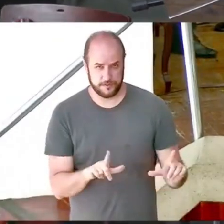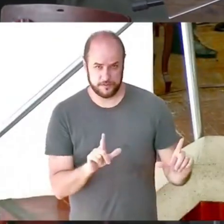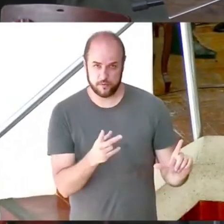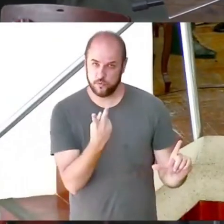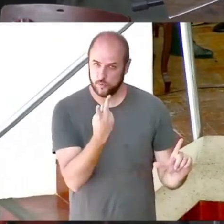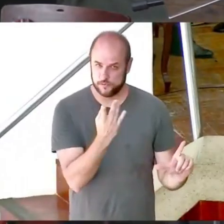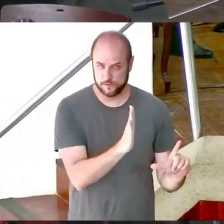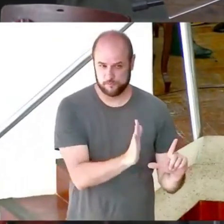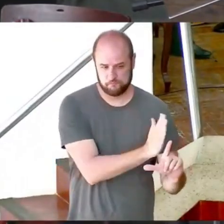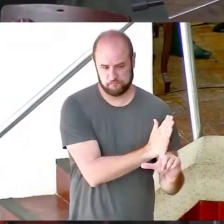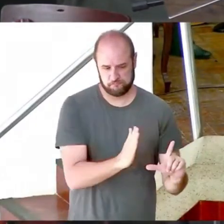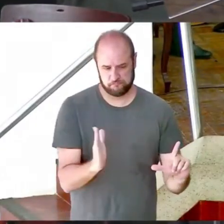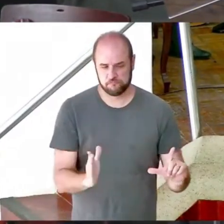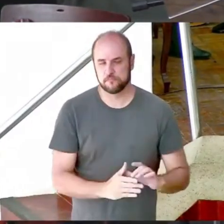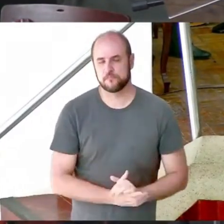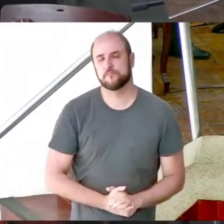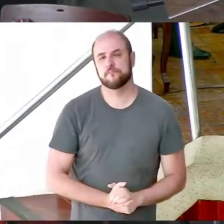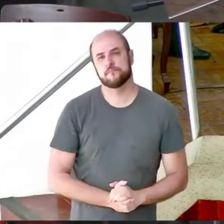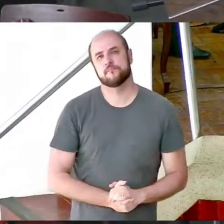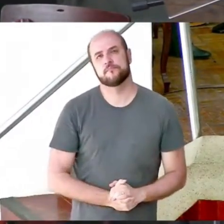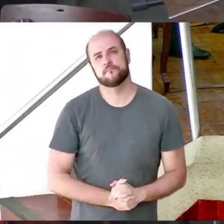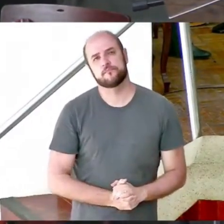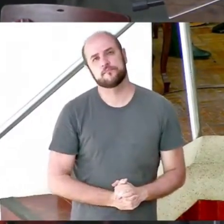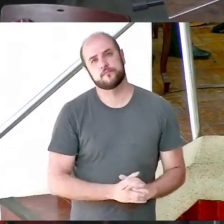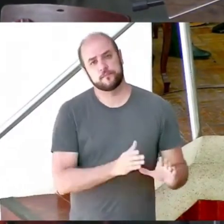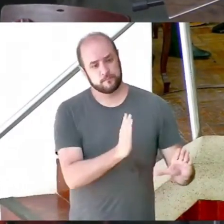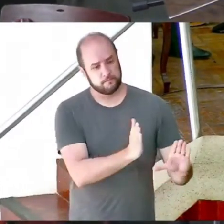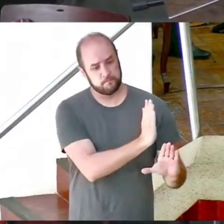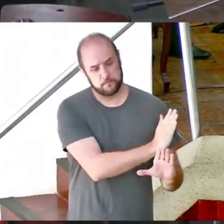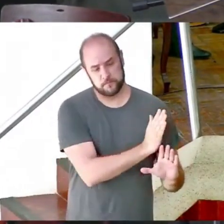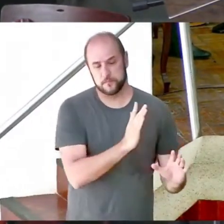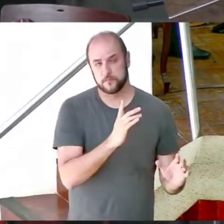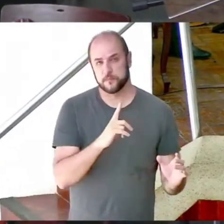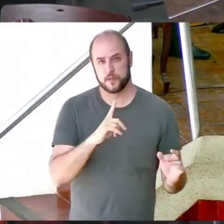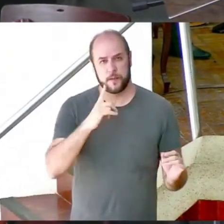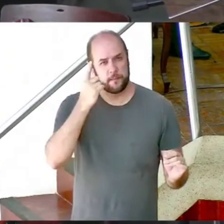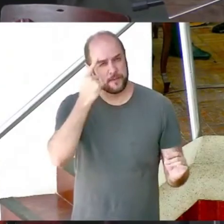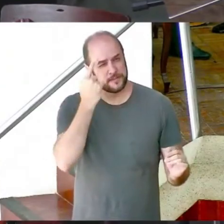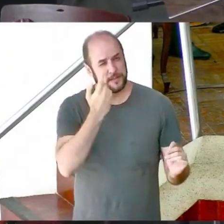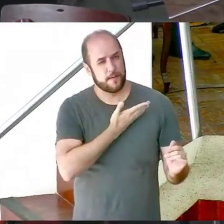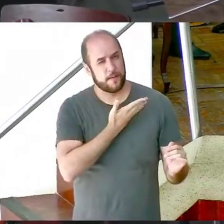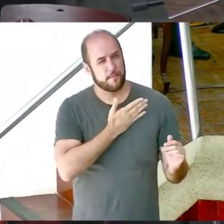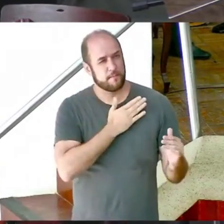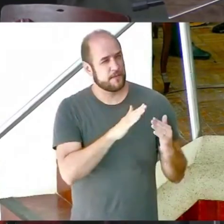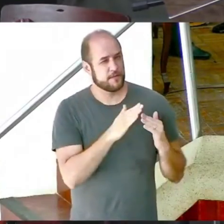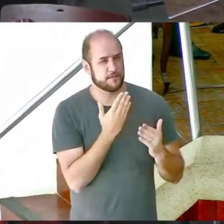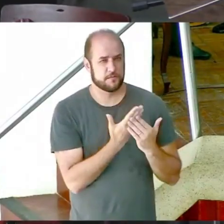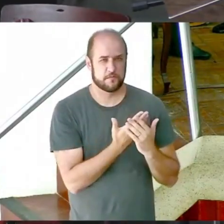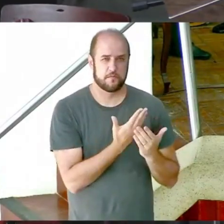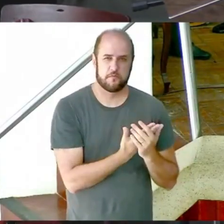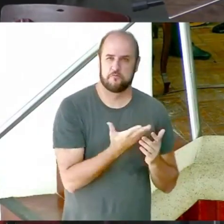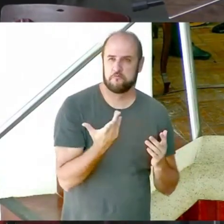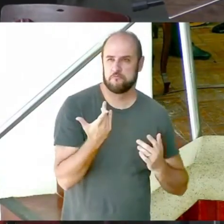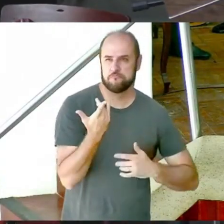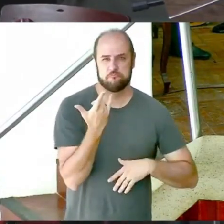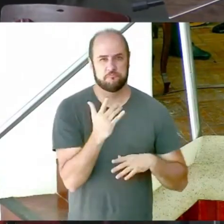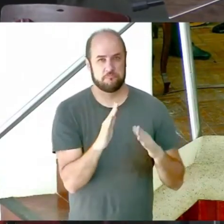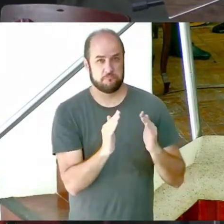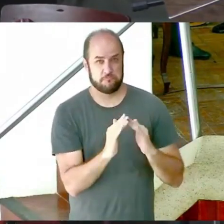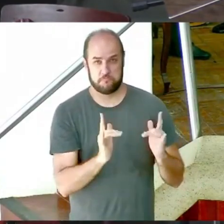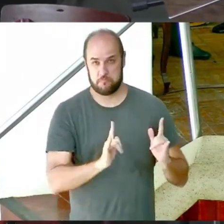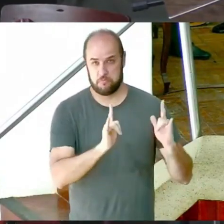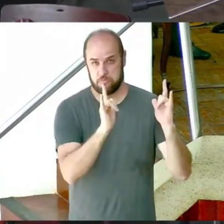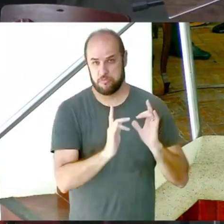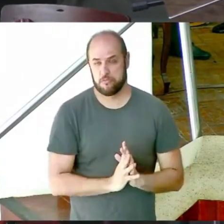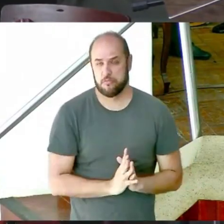2 desenhos. O primeiro deles, pense aí num amiguinho da escola, ou do condomínio,